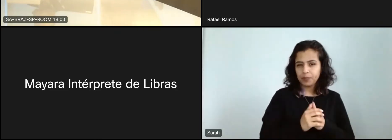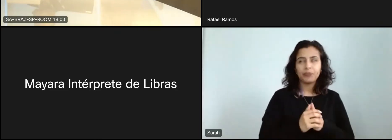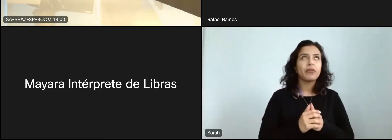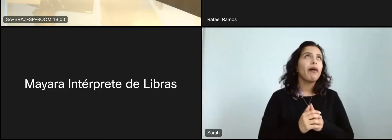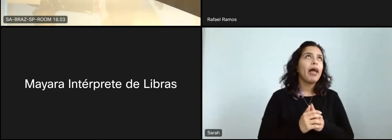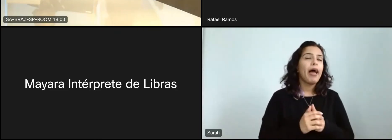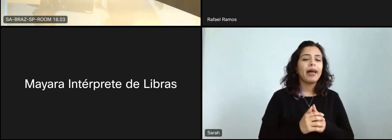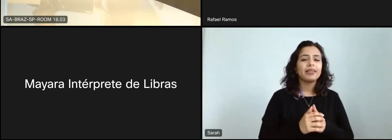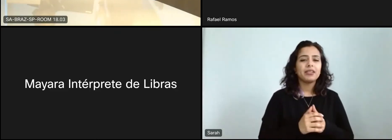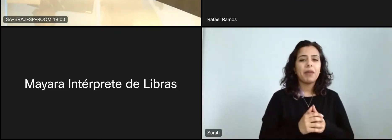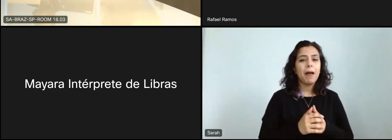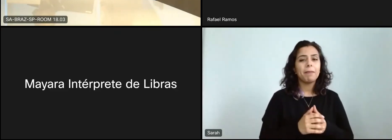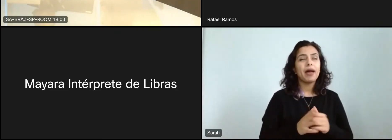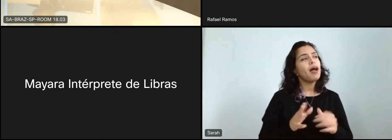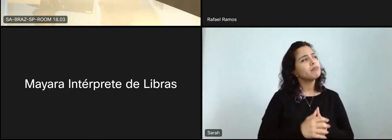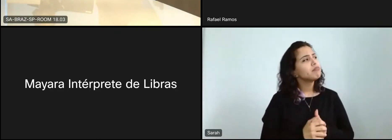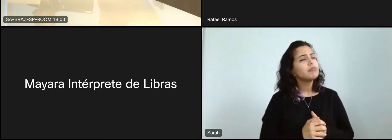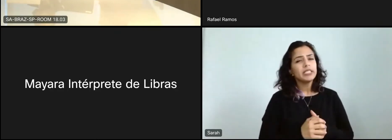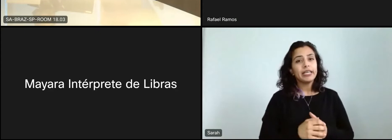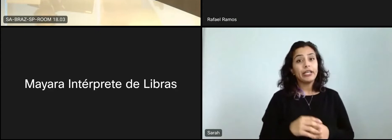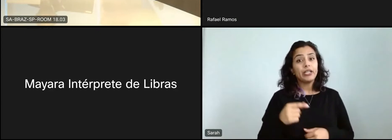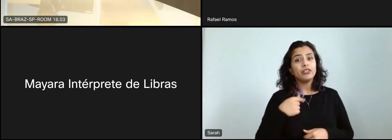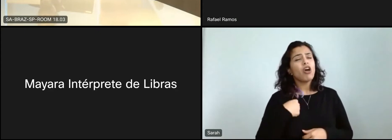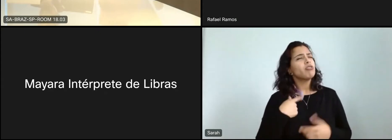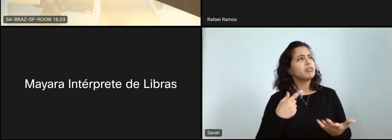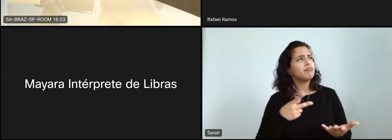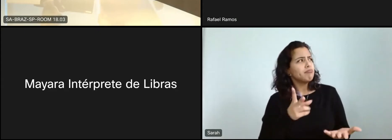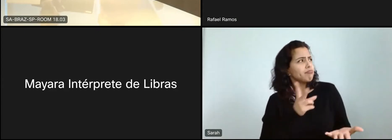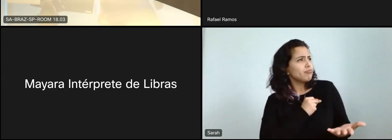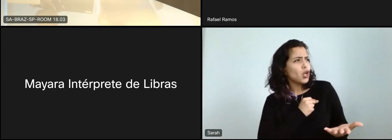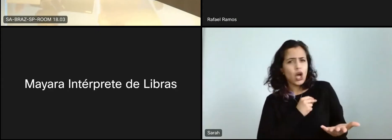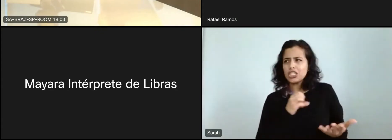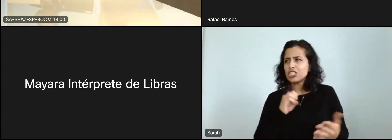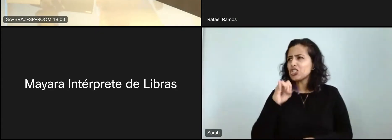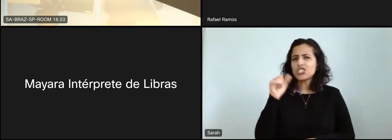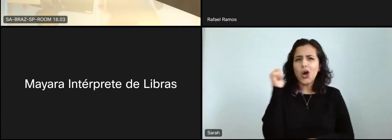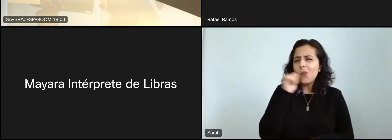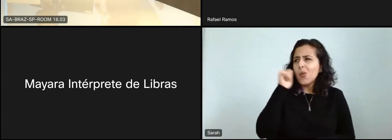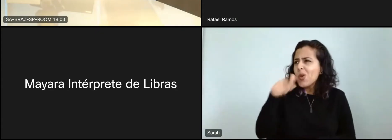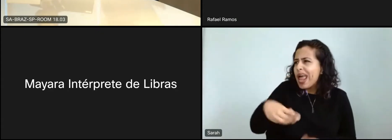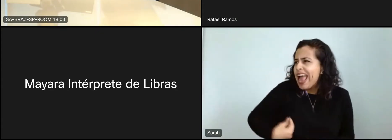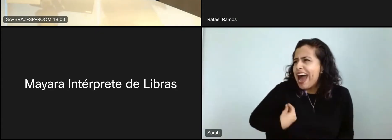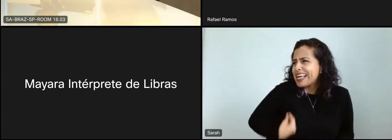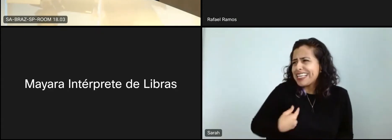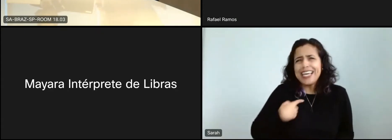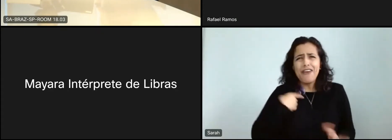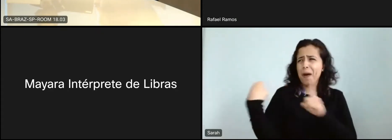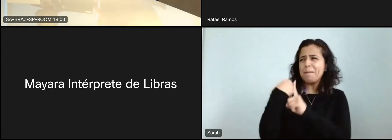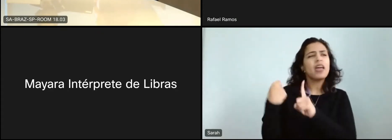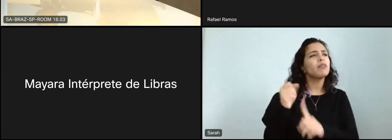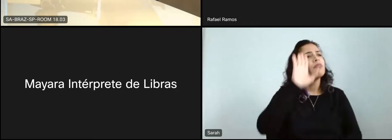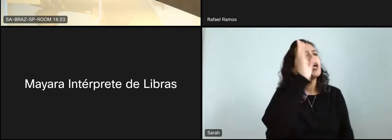tem mulher, não posso falar nada, senão eu vou apanhar. Mas por que que você vai apanhar? Eu não entendi, me explica. Volta, né? E Volta, aí né? a pessoa